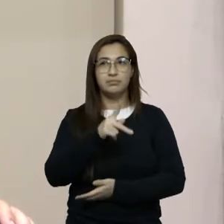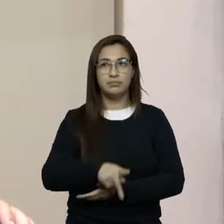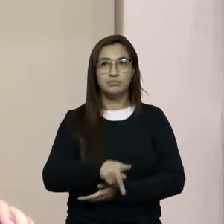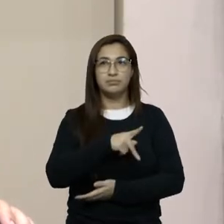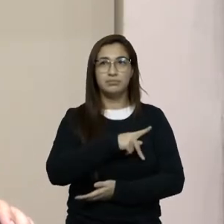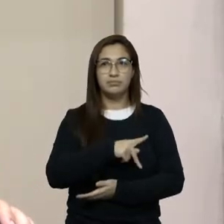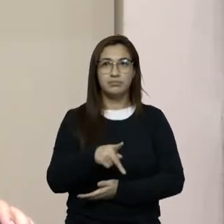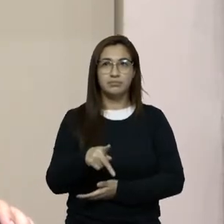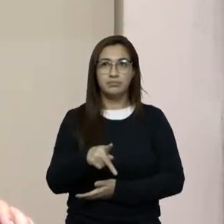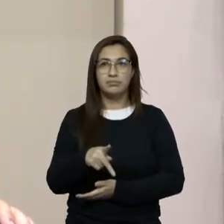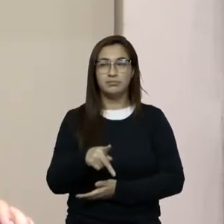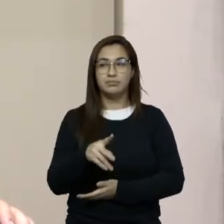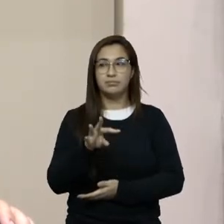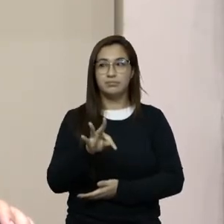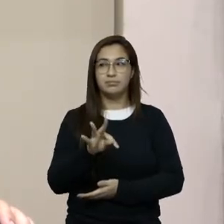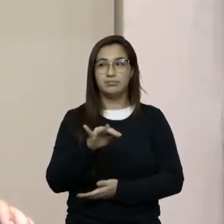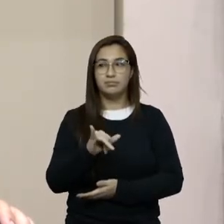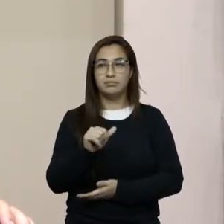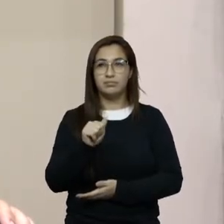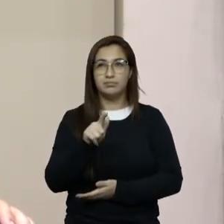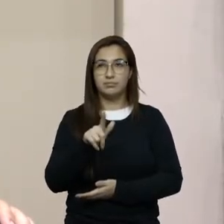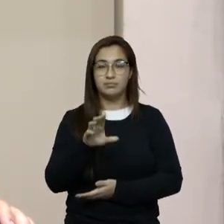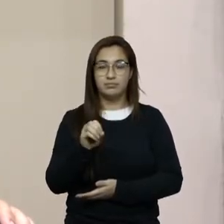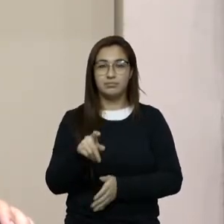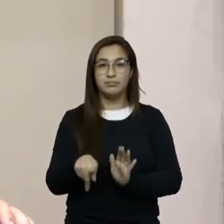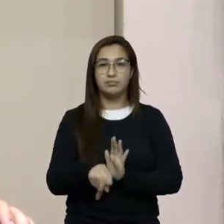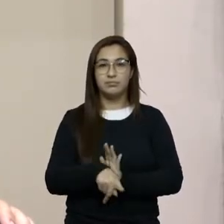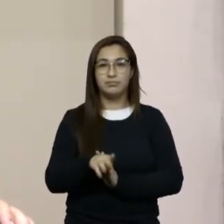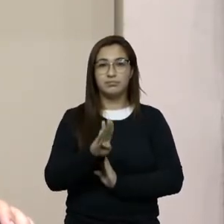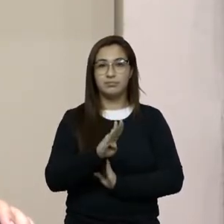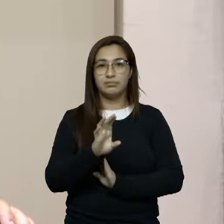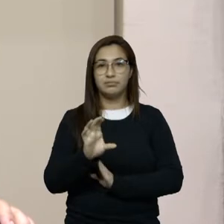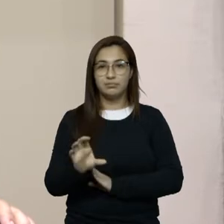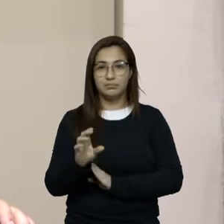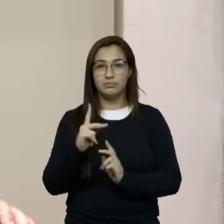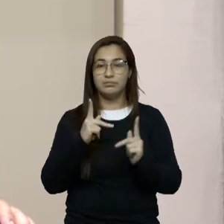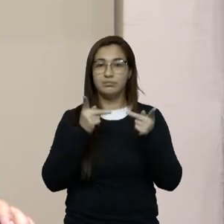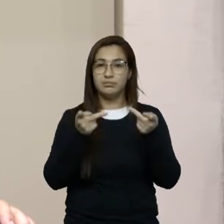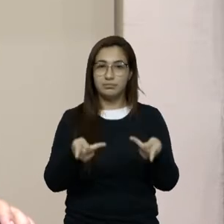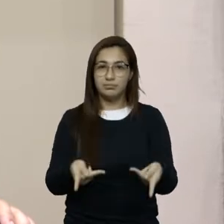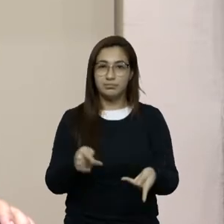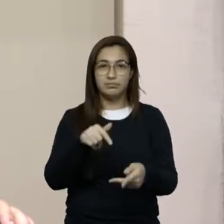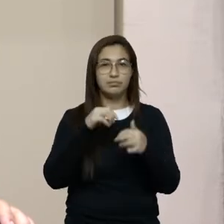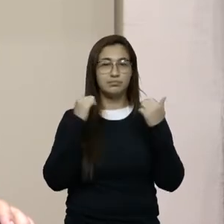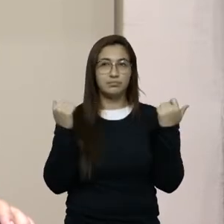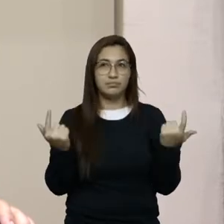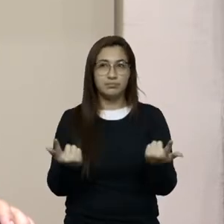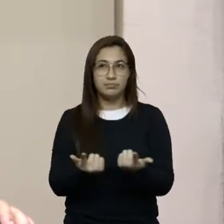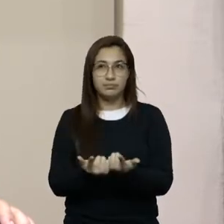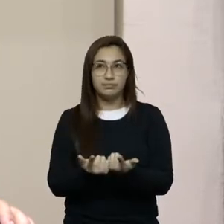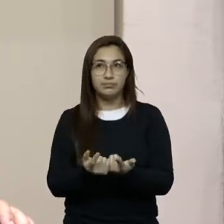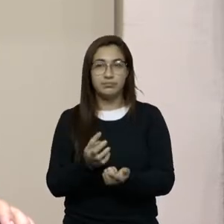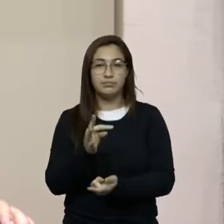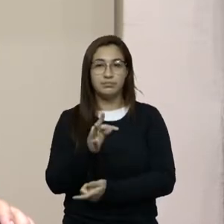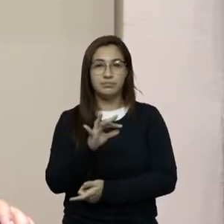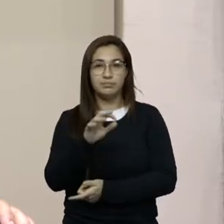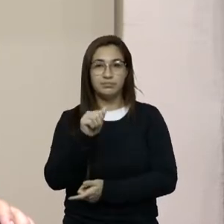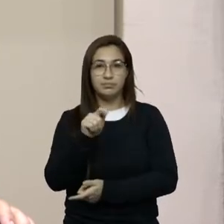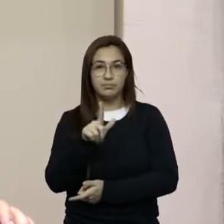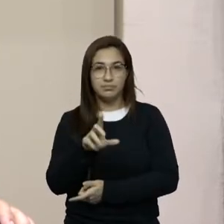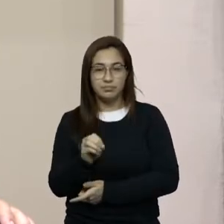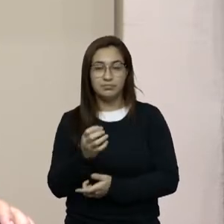mediando e ao Tiago ele esqueçam de Balneário Camboriú vieram visitar hoje a casa Tiago é um dos nossos pré-candidatos